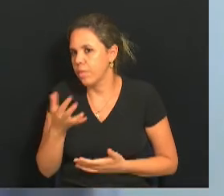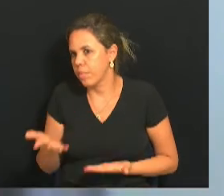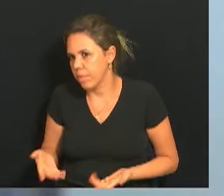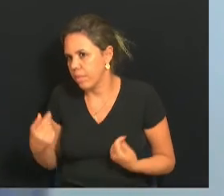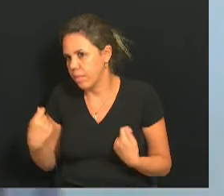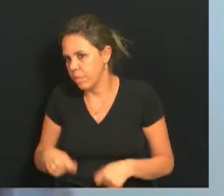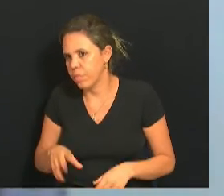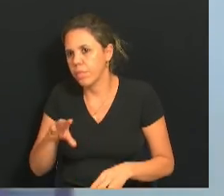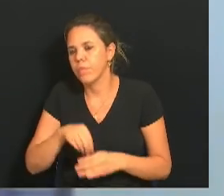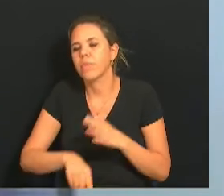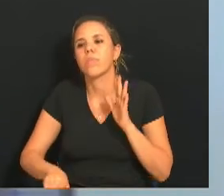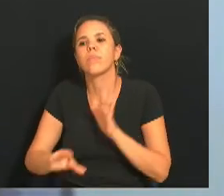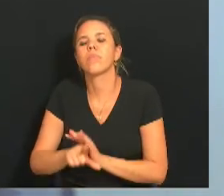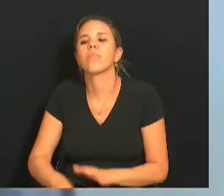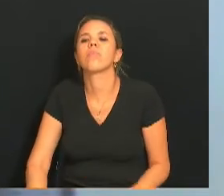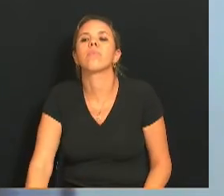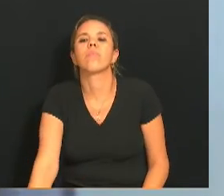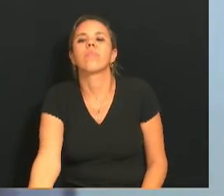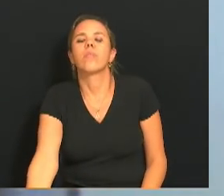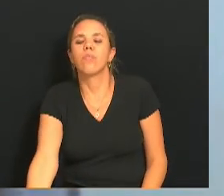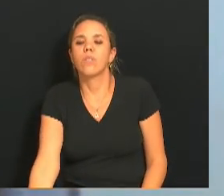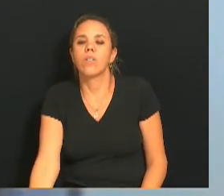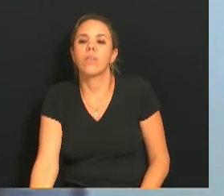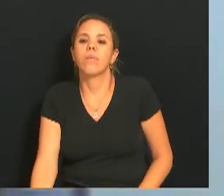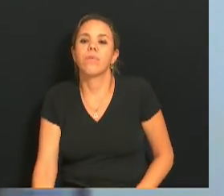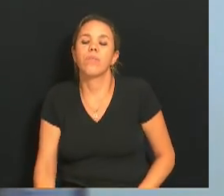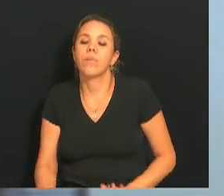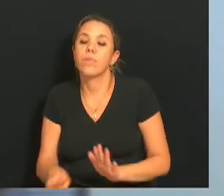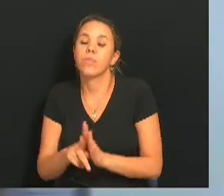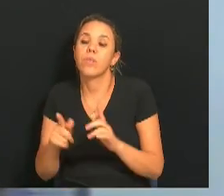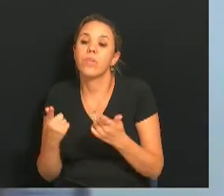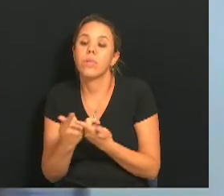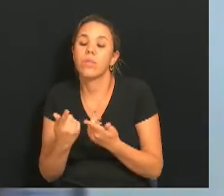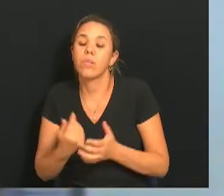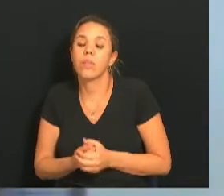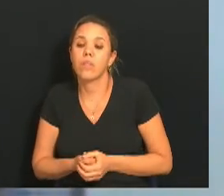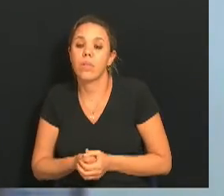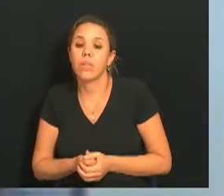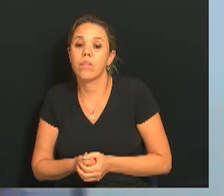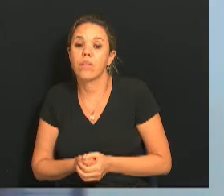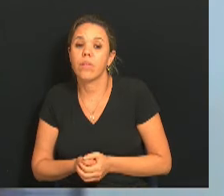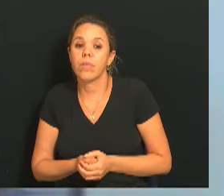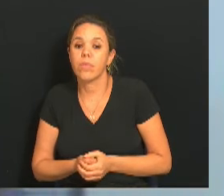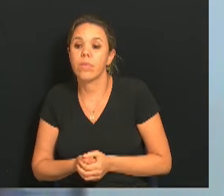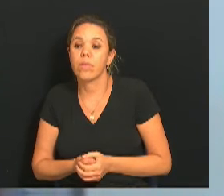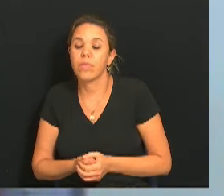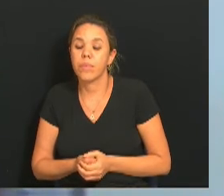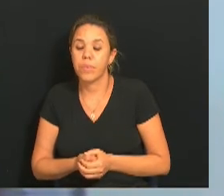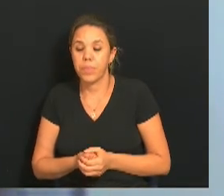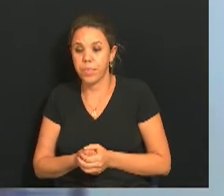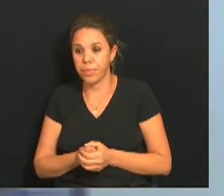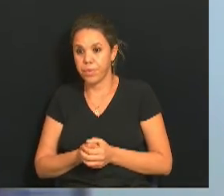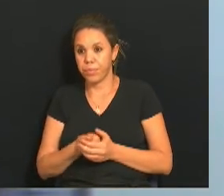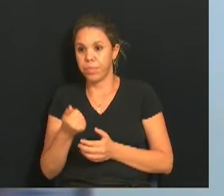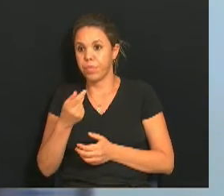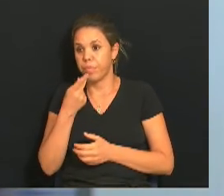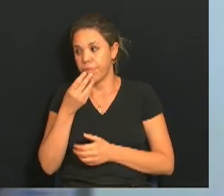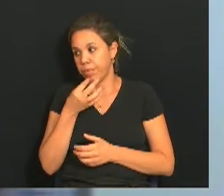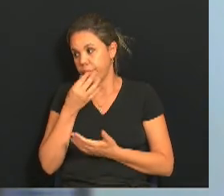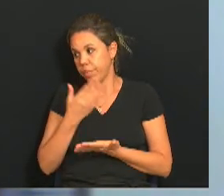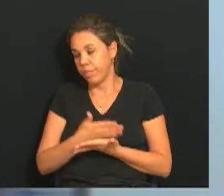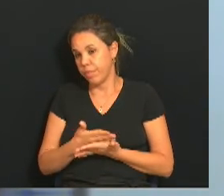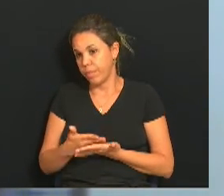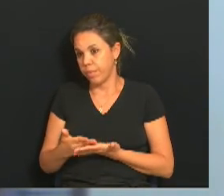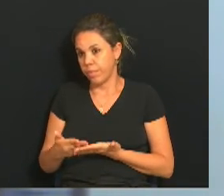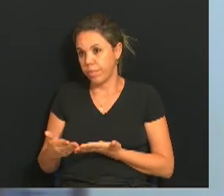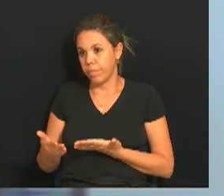previsto em lei, né? E a própria questão da modernização do próprio Conselho Municipal de Educação, como eu disse na minha primeira fala.